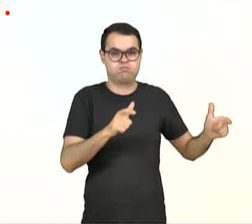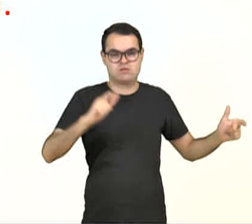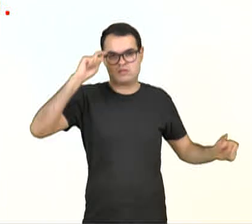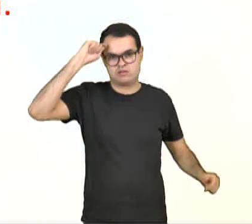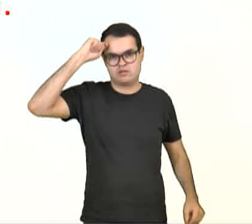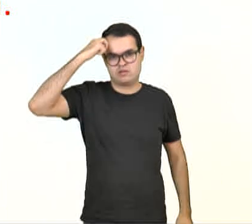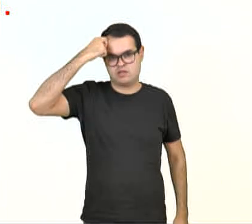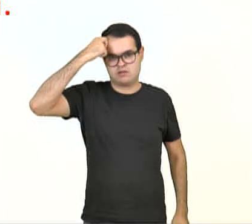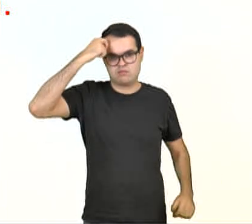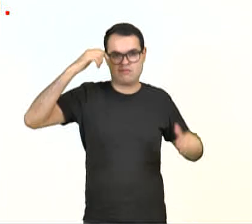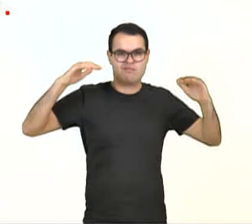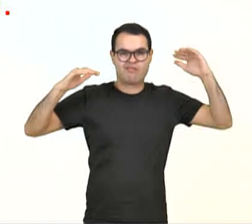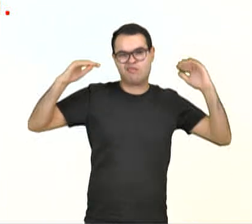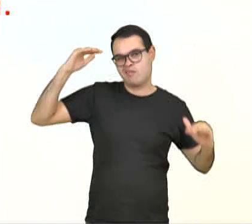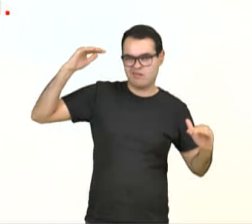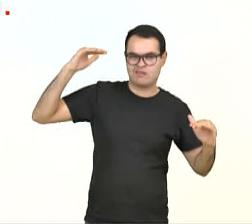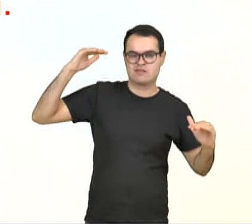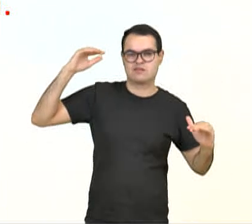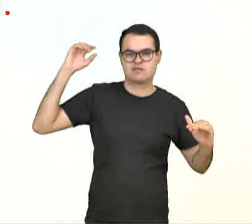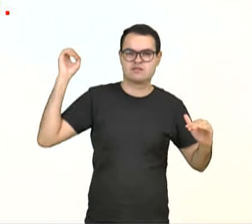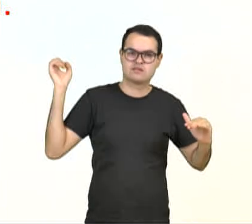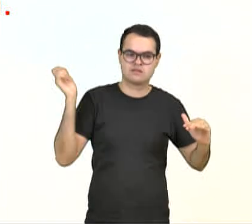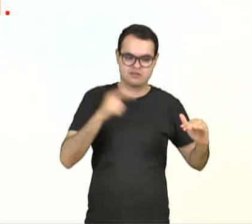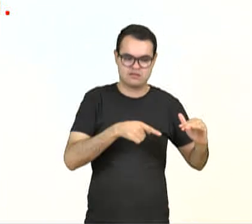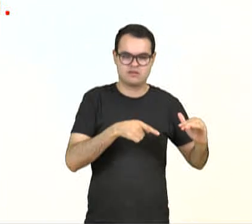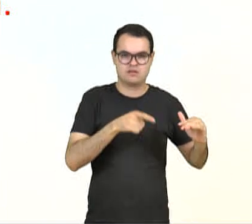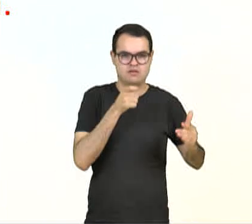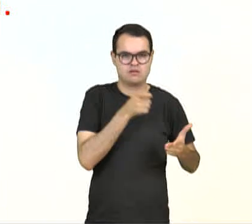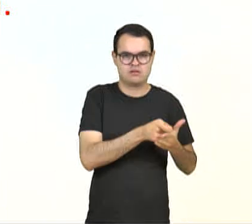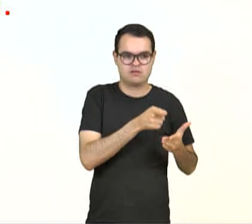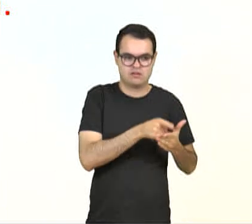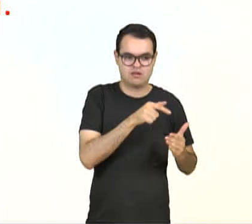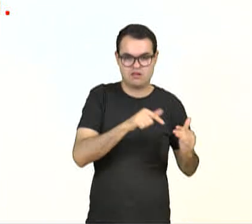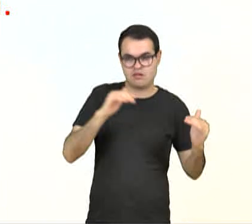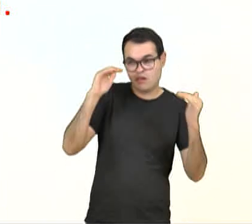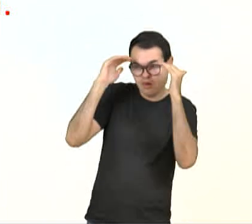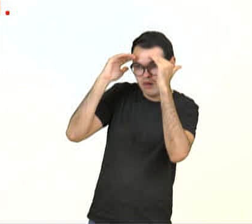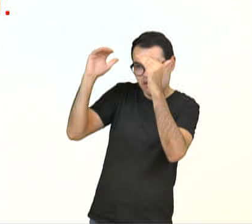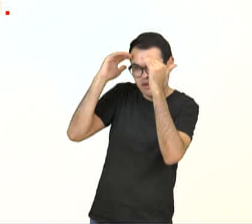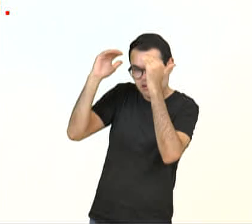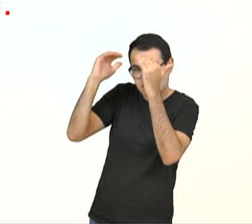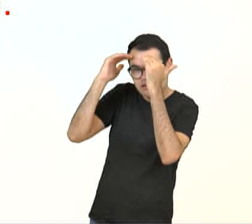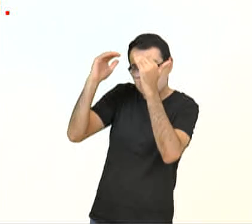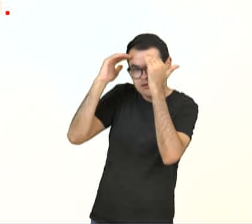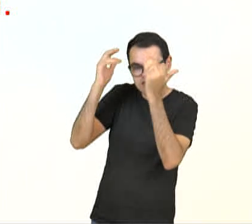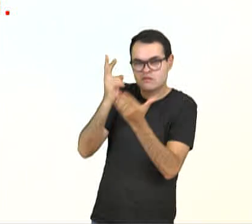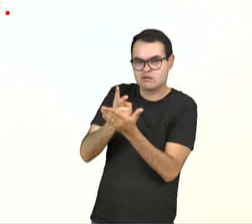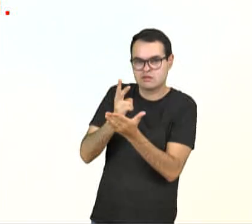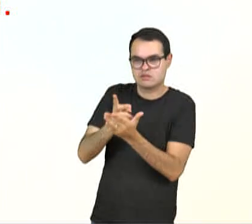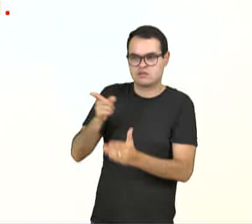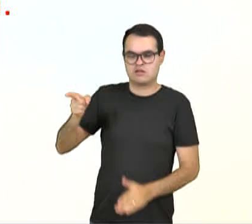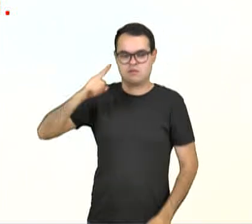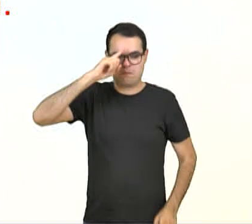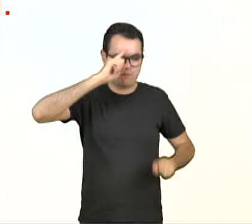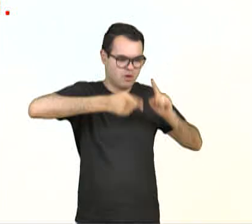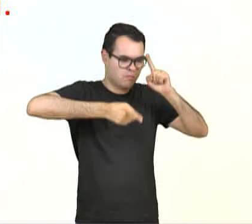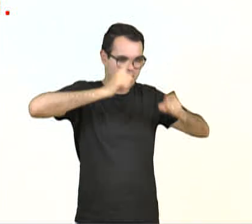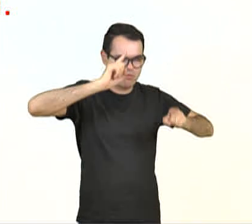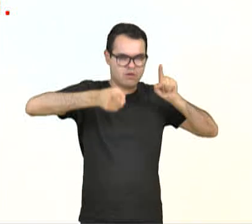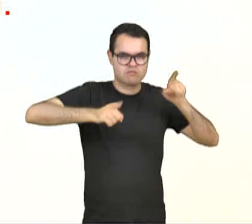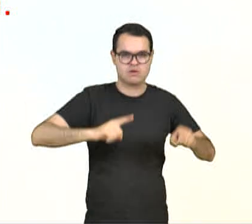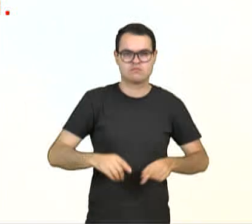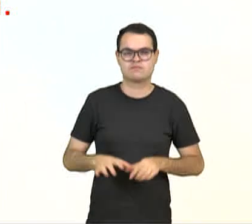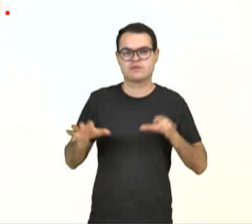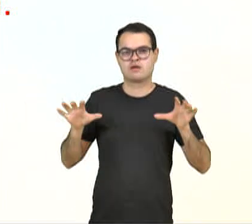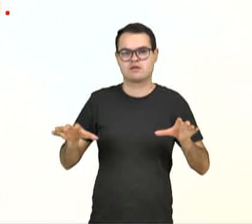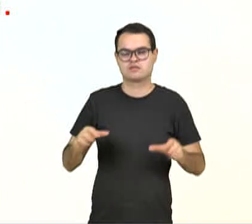maioria, negra, restava a obrigação de obedecer rigorosamente o que os europeus mandavam.